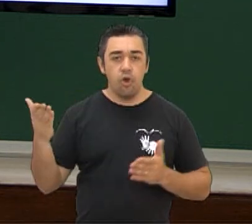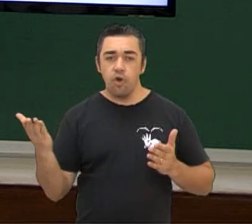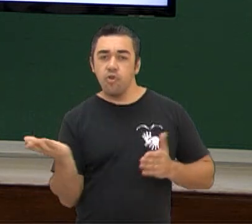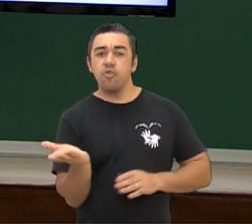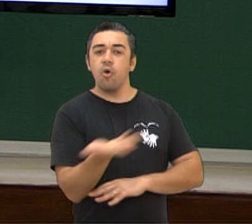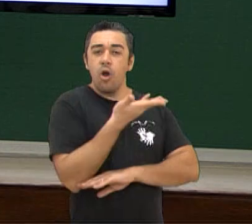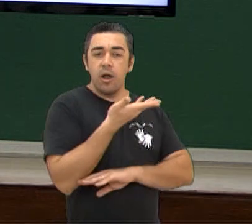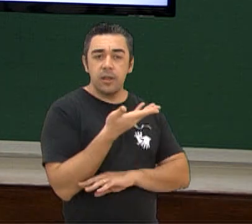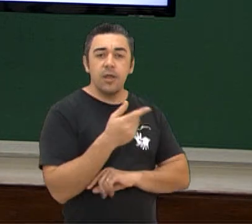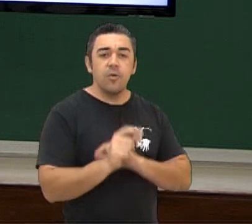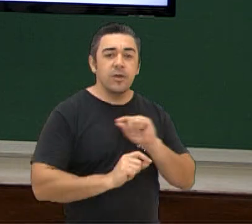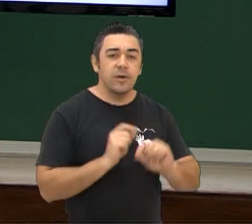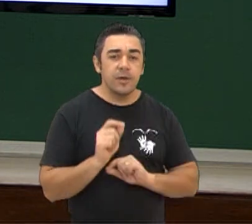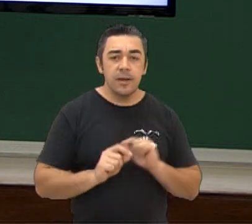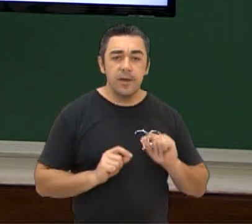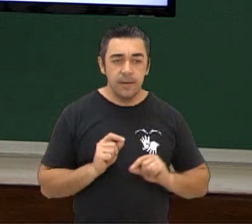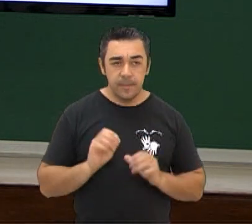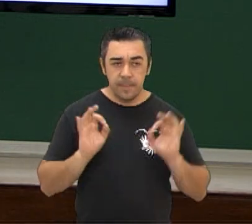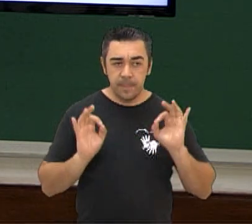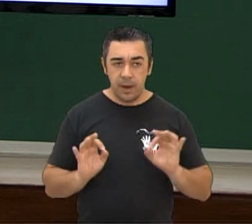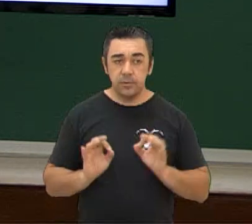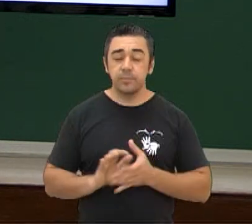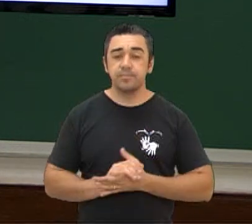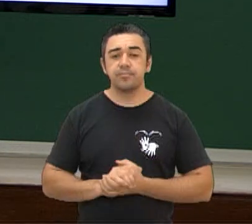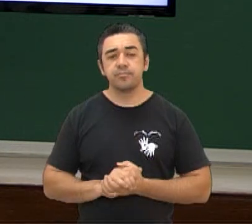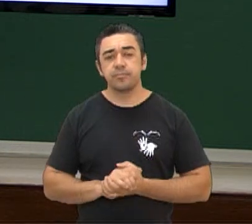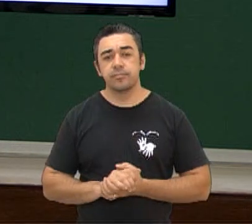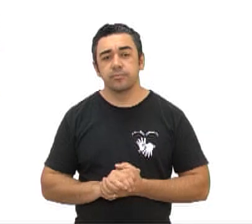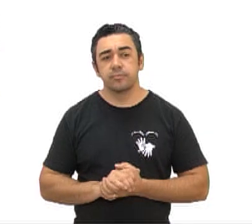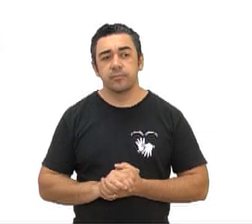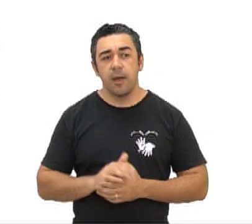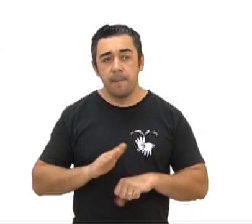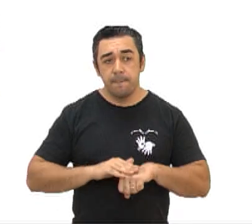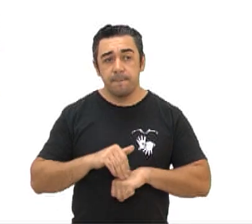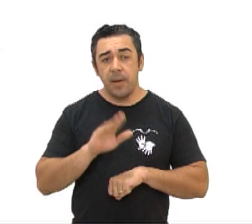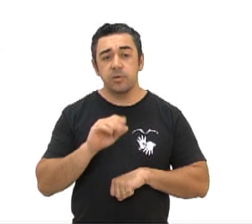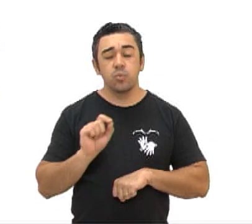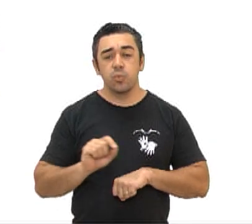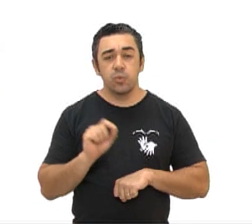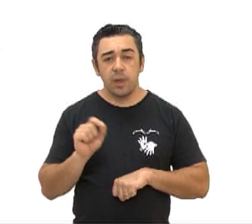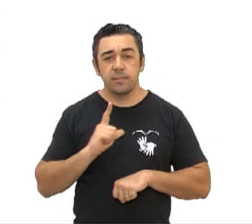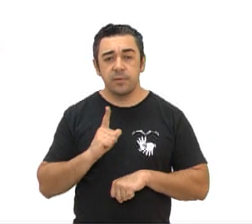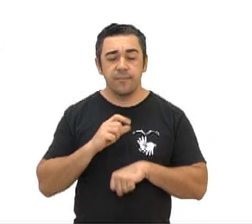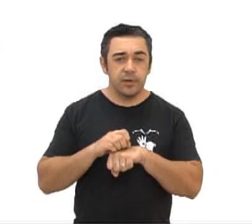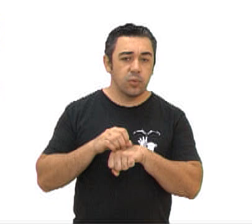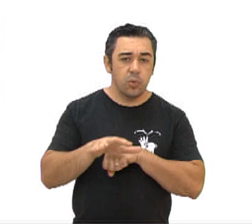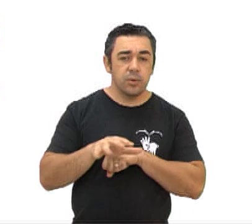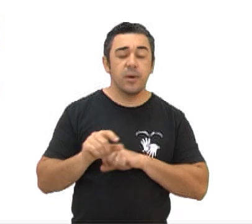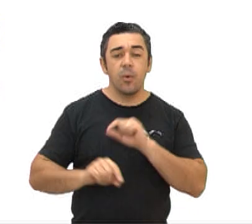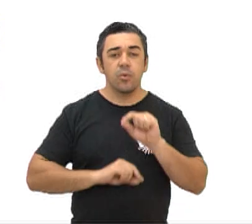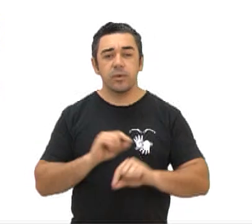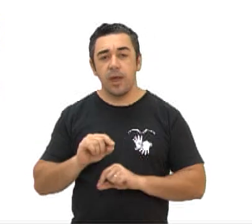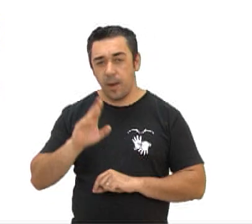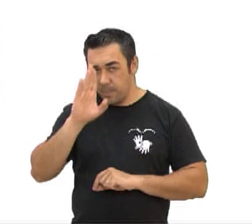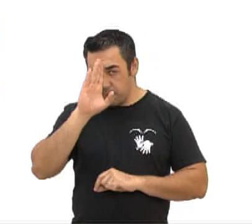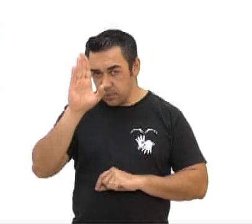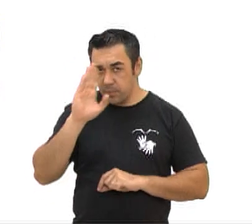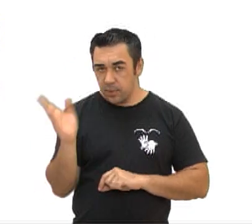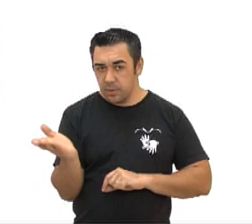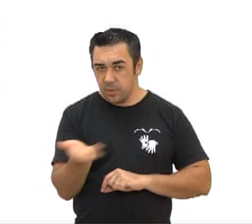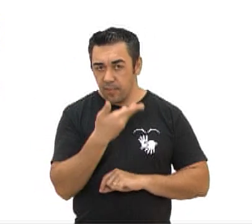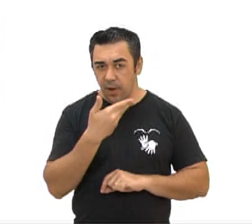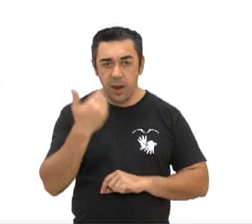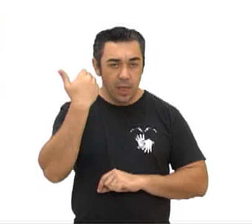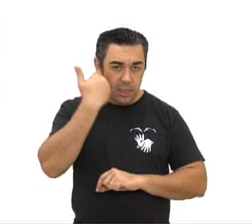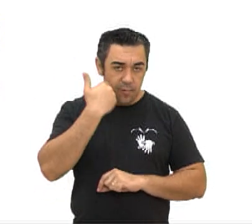cortante, que cortava muito bem afiada. Sua maior contribuição foi o princípio da navalha. Você sabe o que